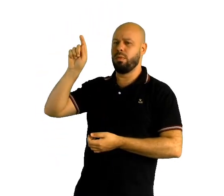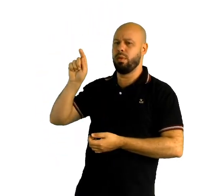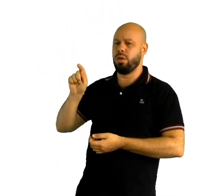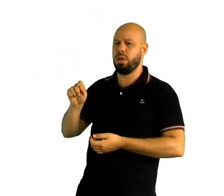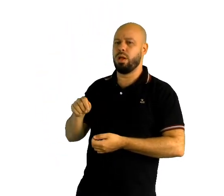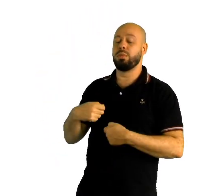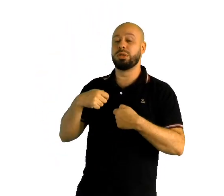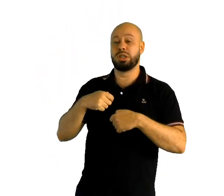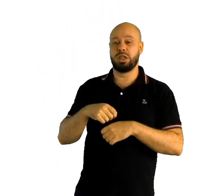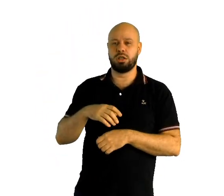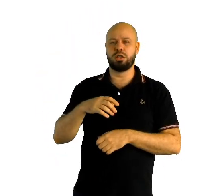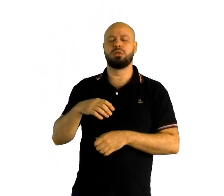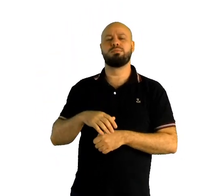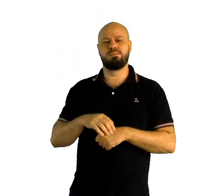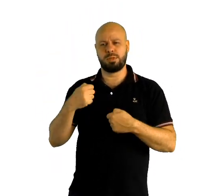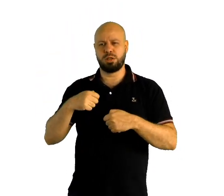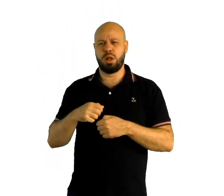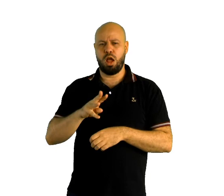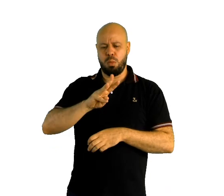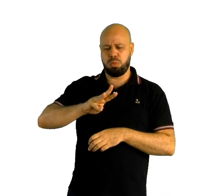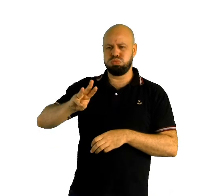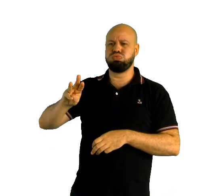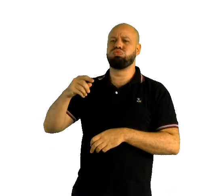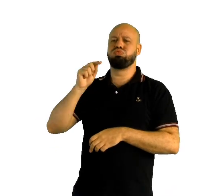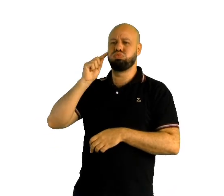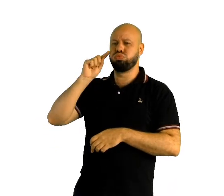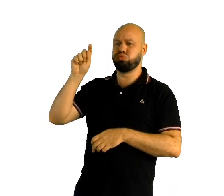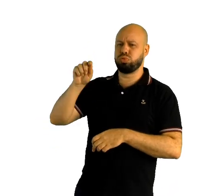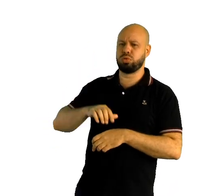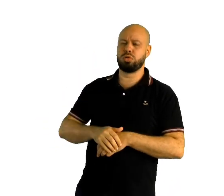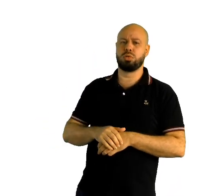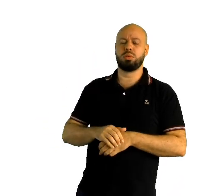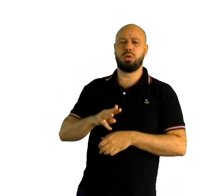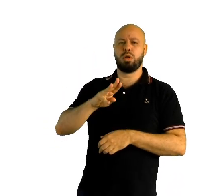Romano. Vocês têm aí um site muito importante chamado